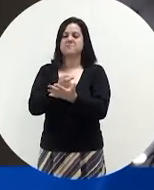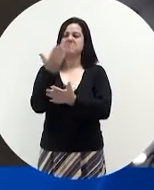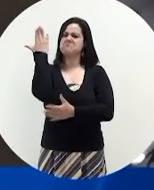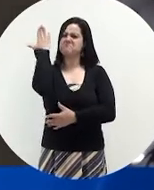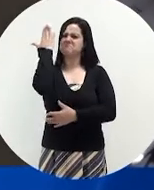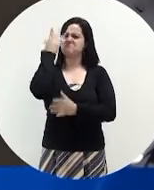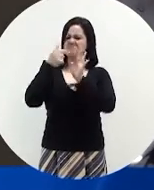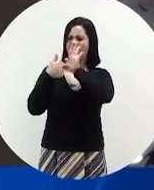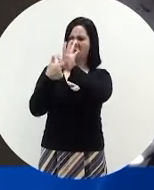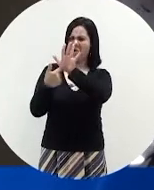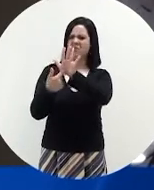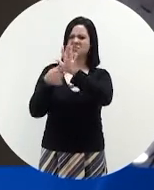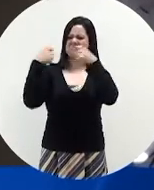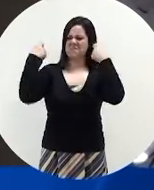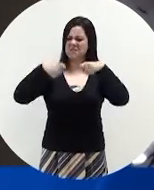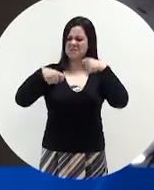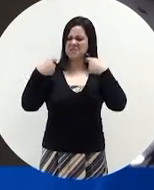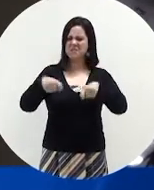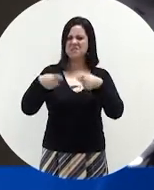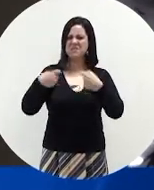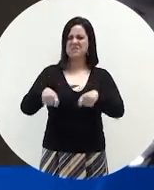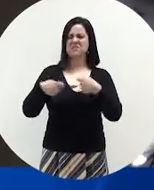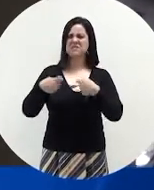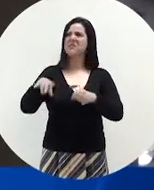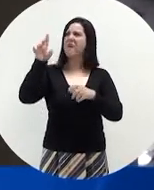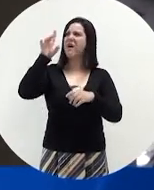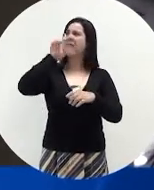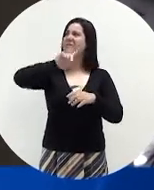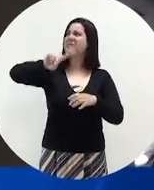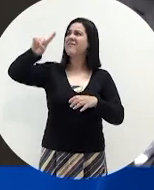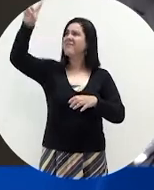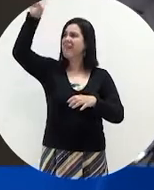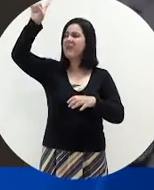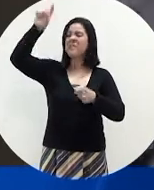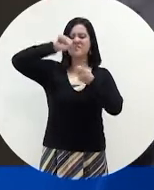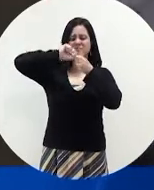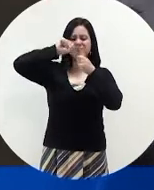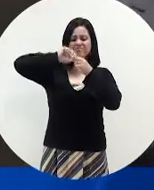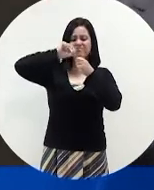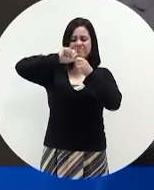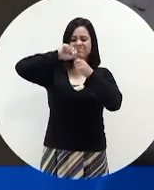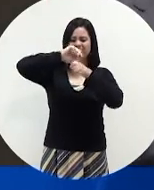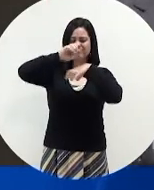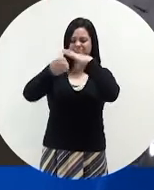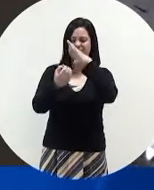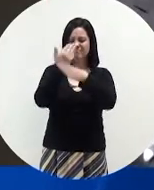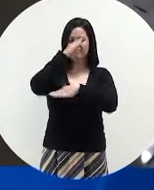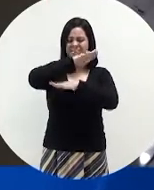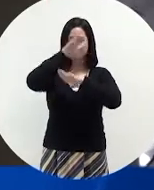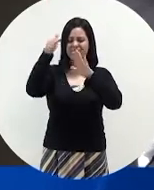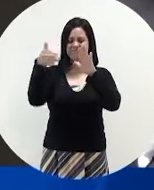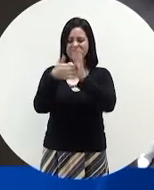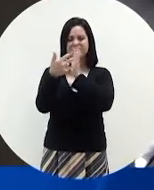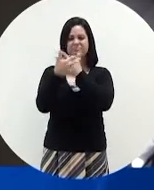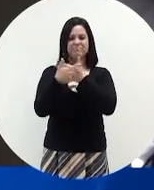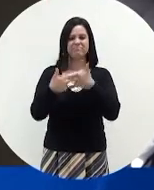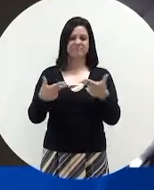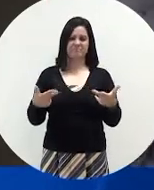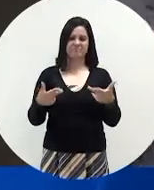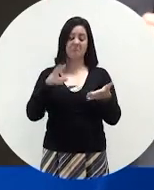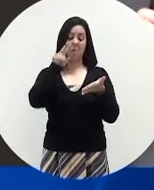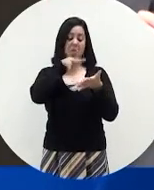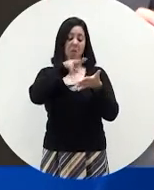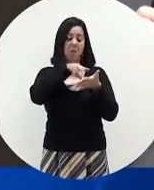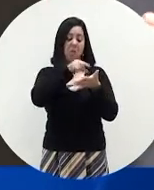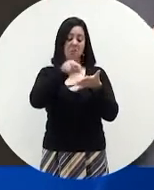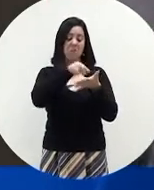que a revelação de Deus nos apresenta. Porque tanto o Velho Testamento como o Novo Testamento